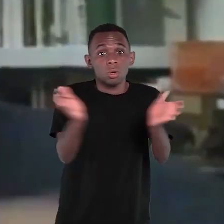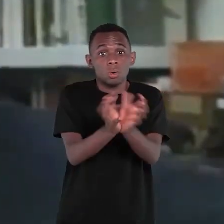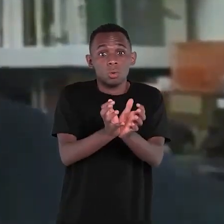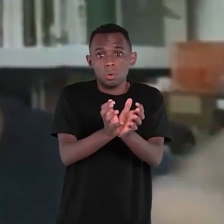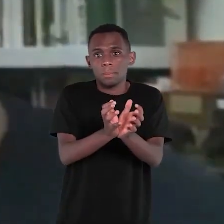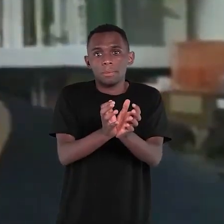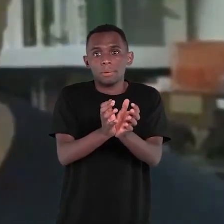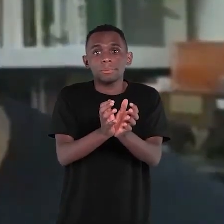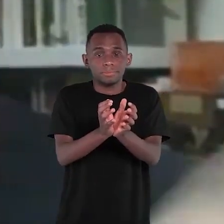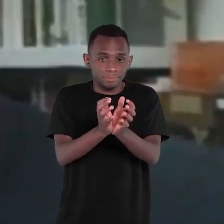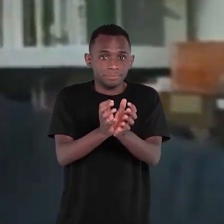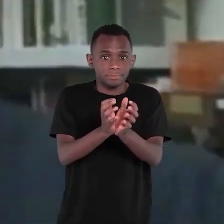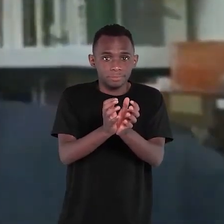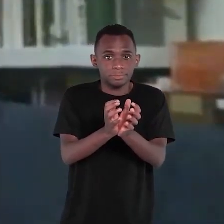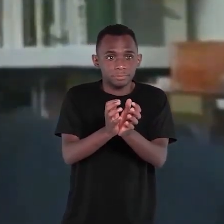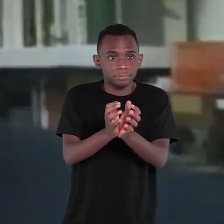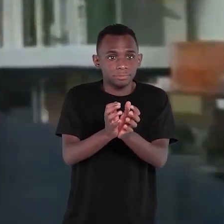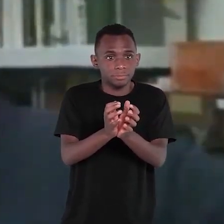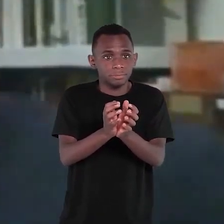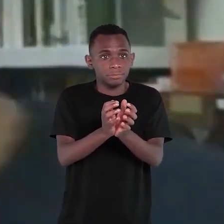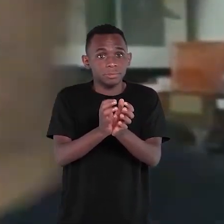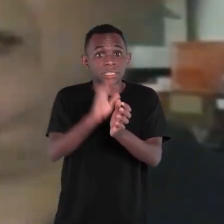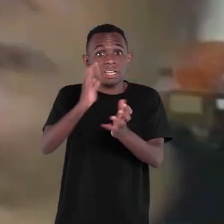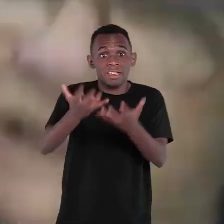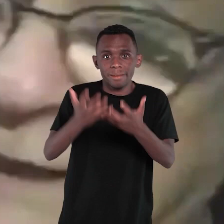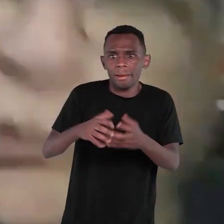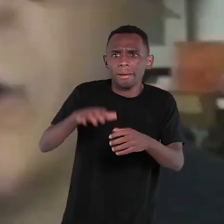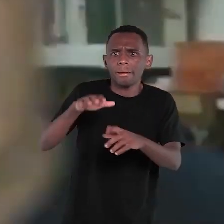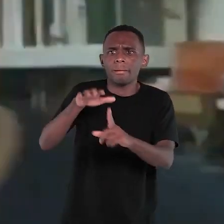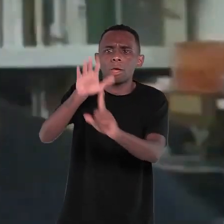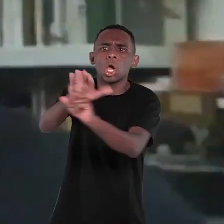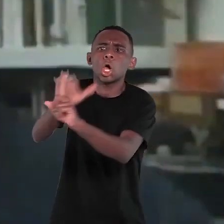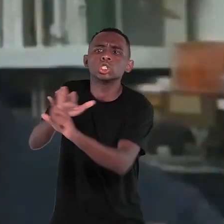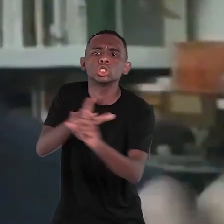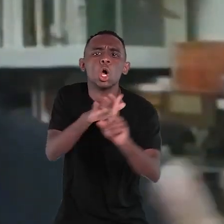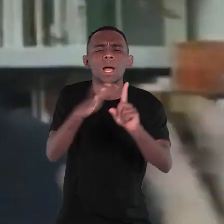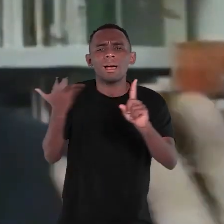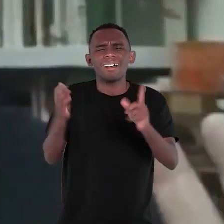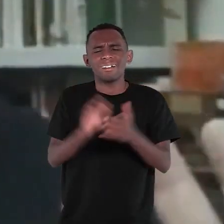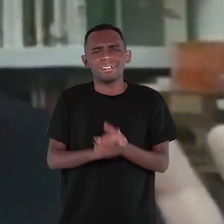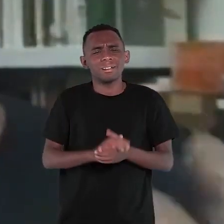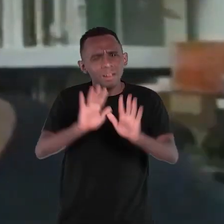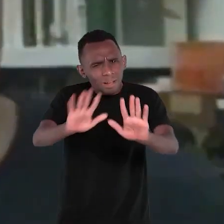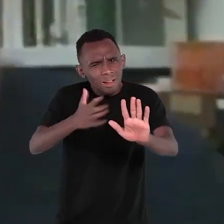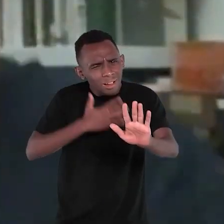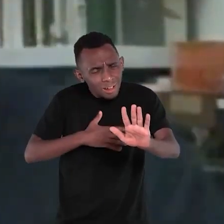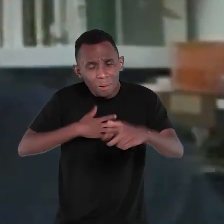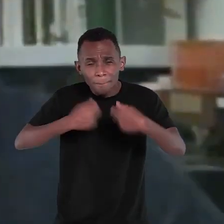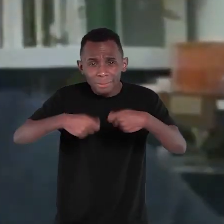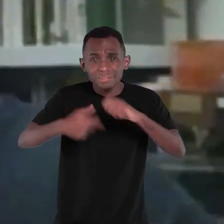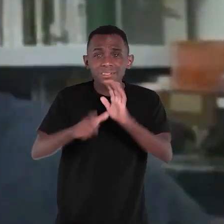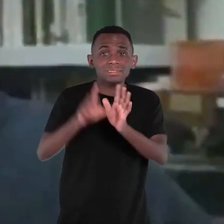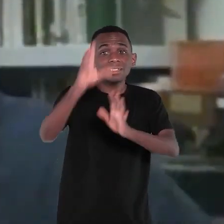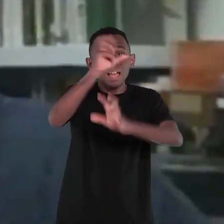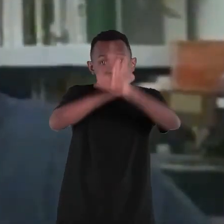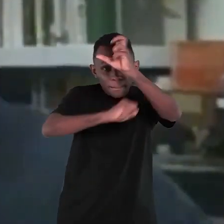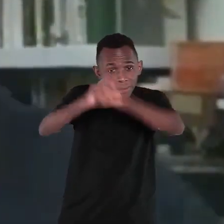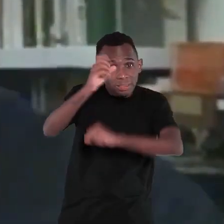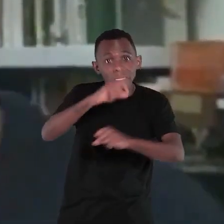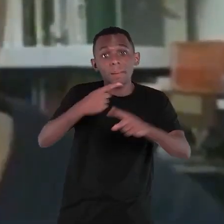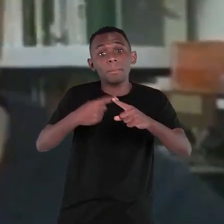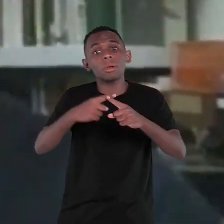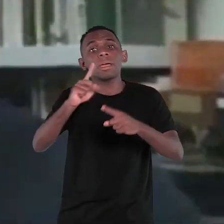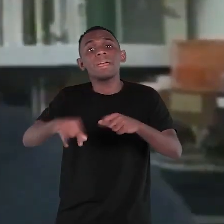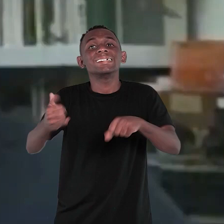A equipe, às vezes, alguém mais amistoso já chega, já quer tocar e tal, e isso você tem que aprender a lidar com isso. É